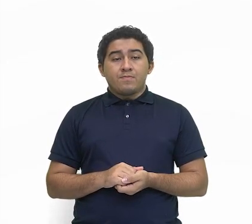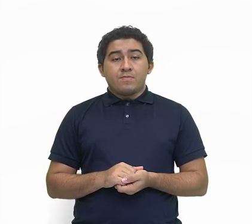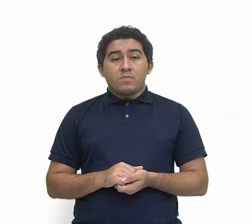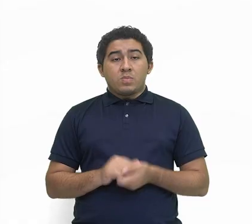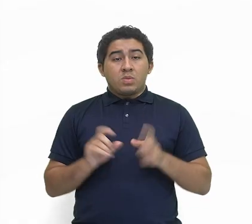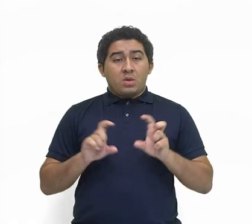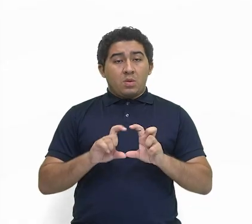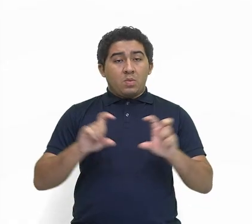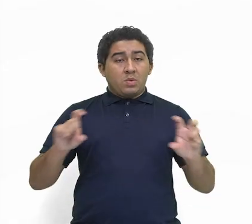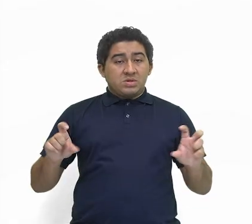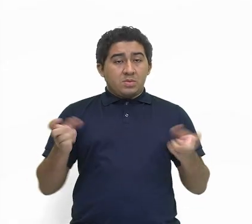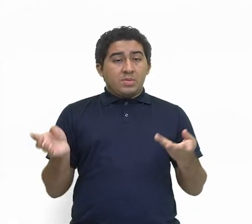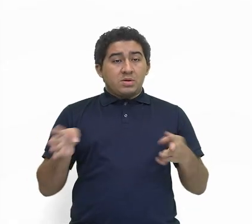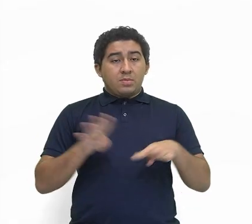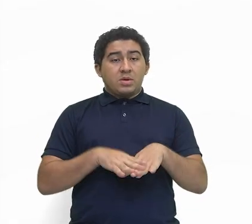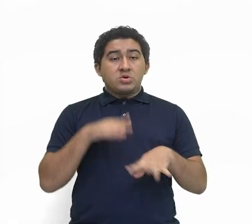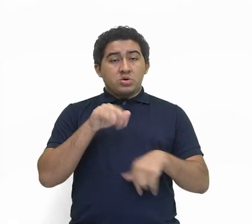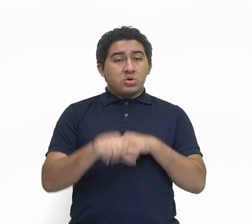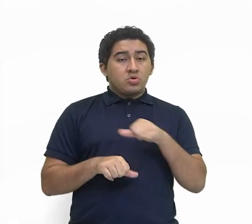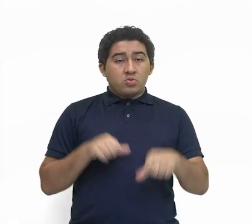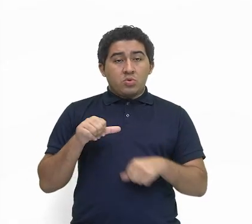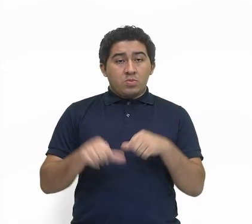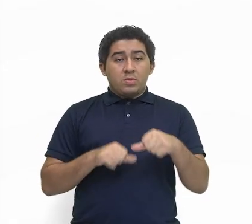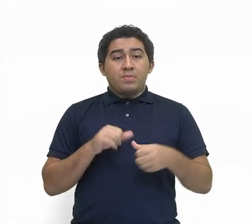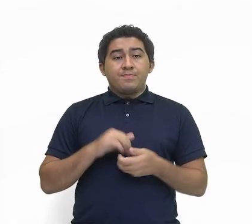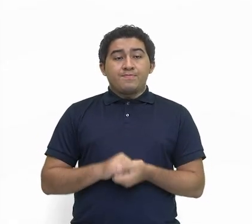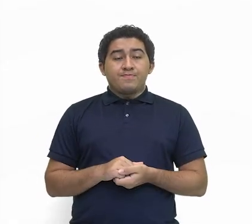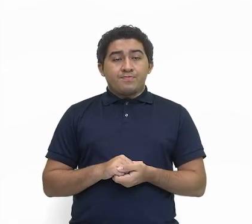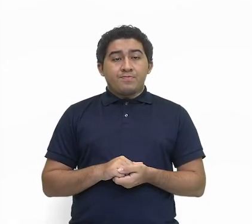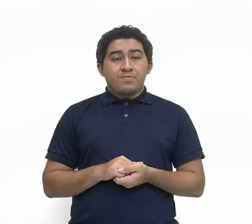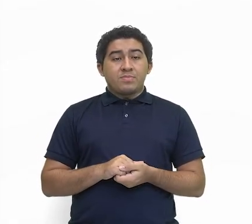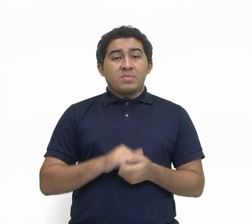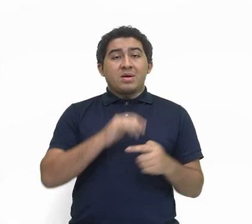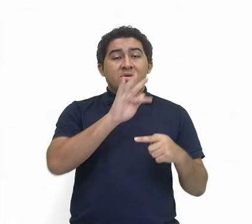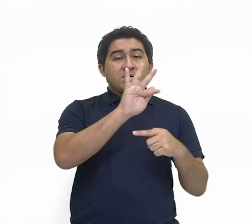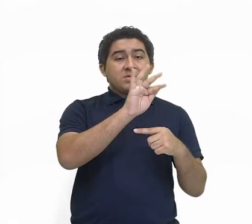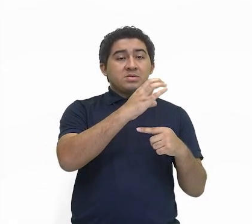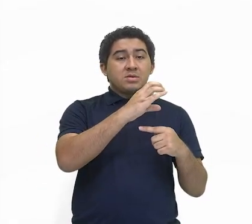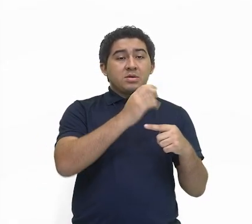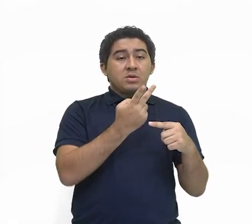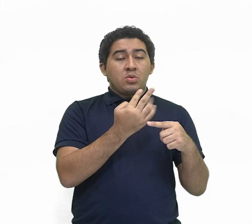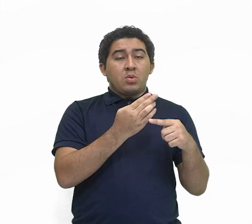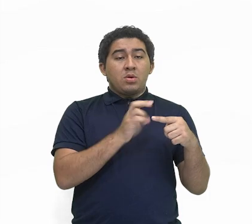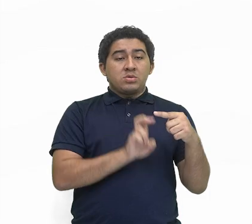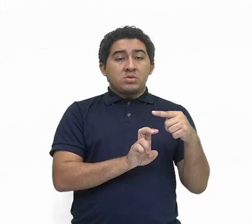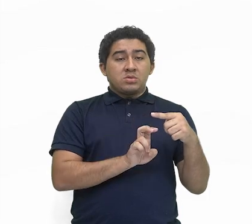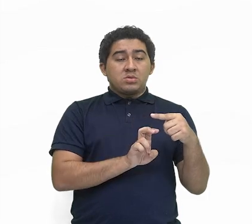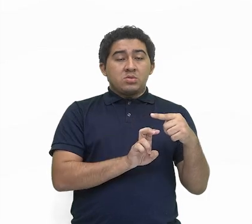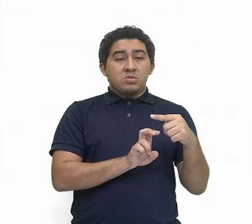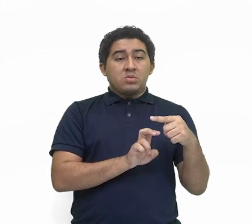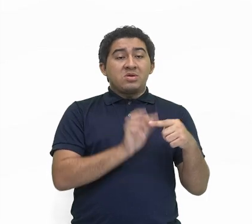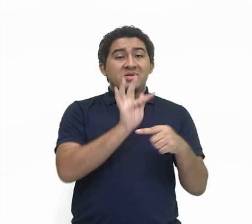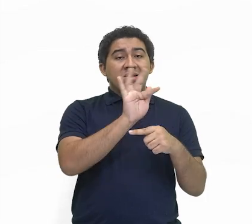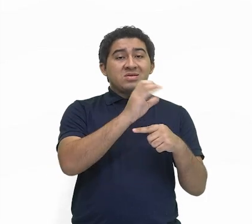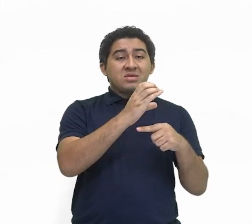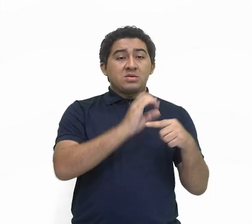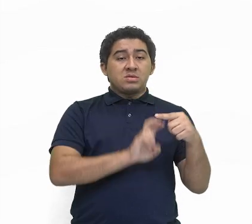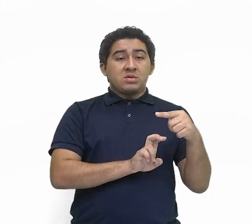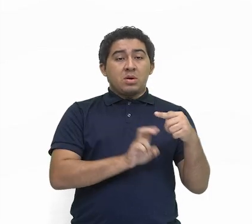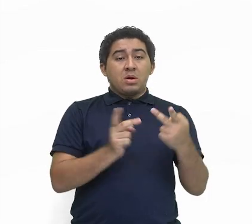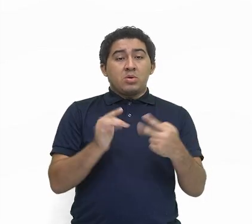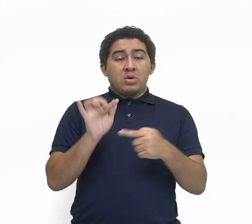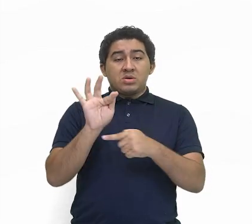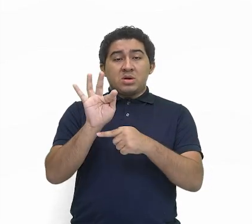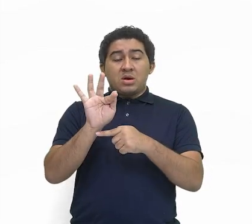equação matemática que transforma de uma temperatura em outra. Tc sobre 5 é igual a Tf